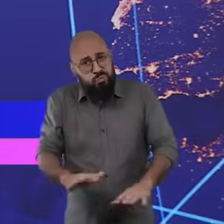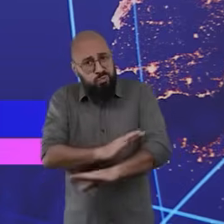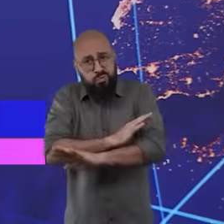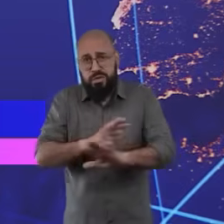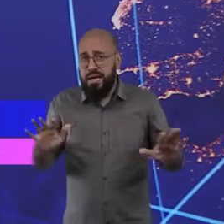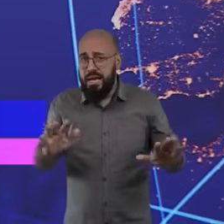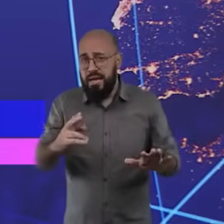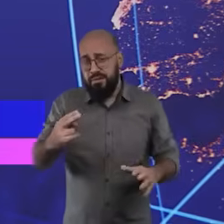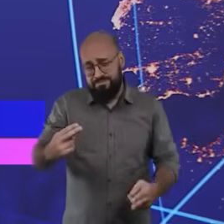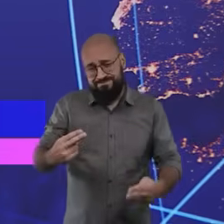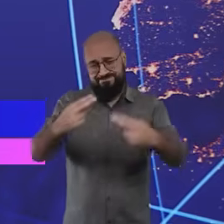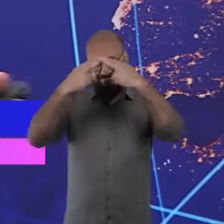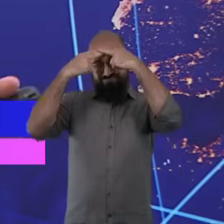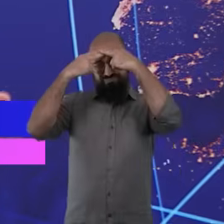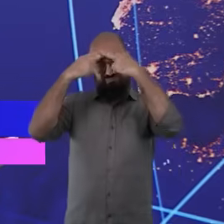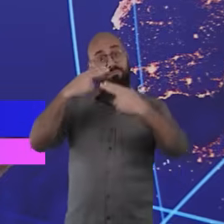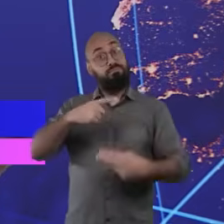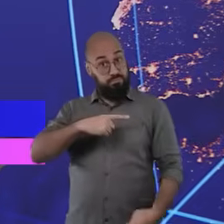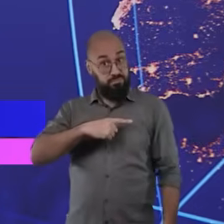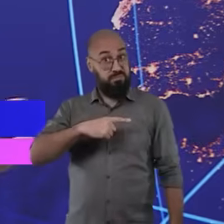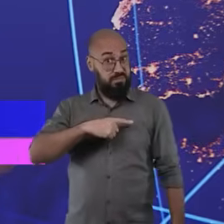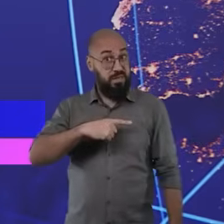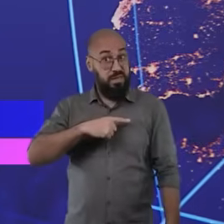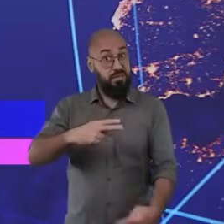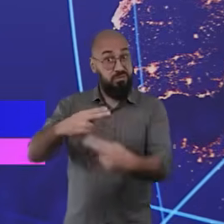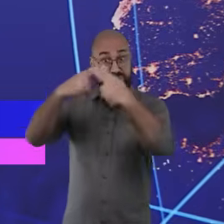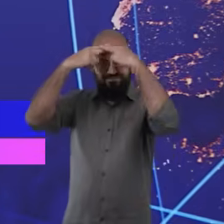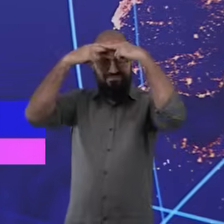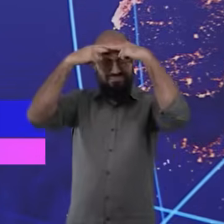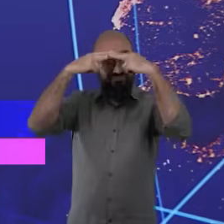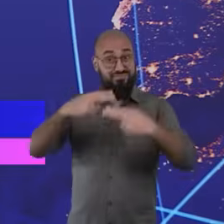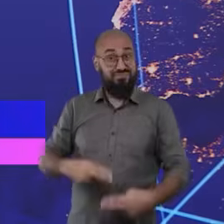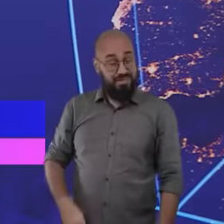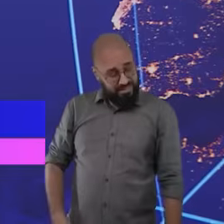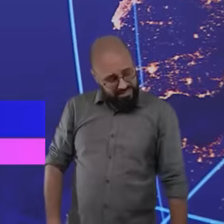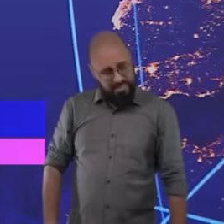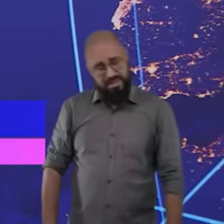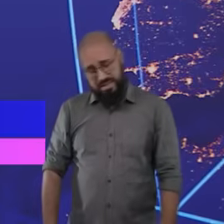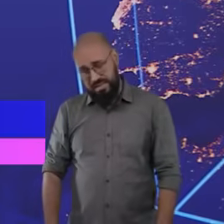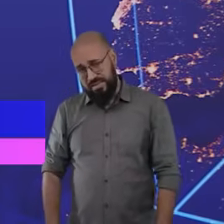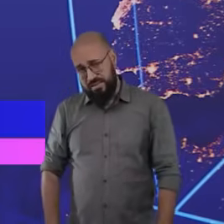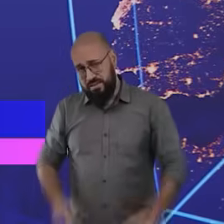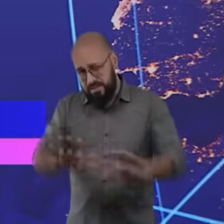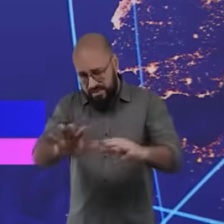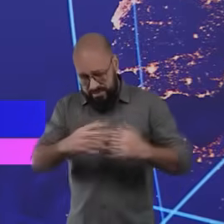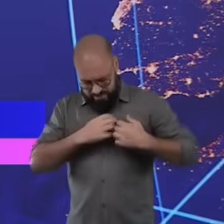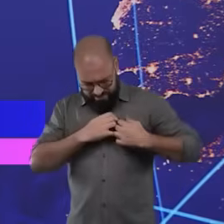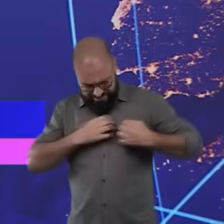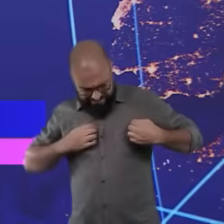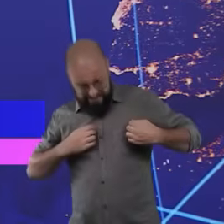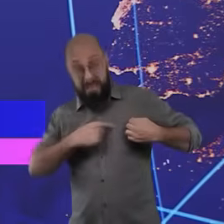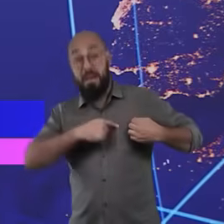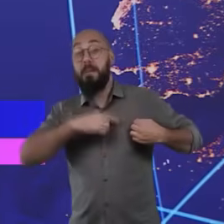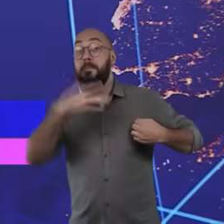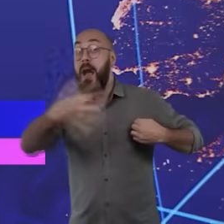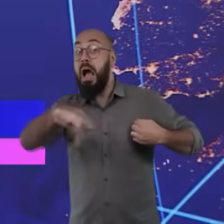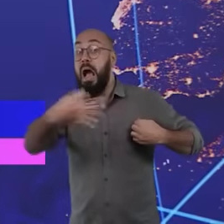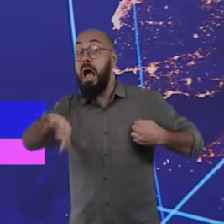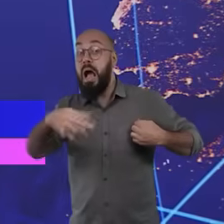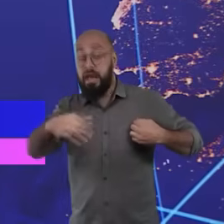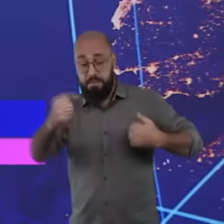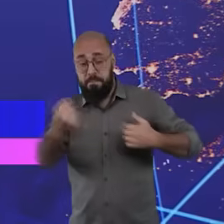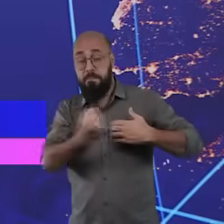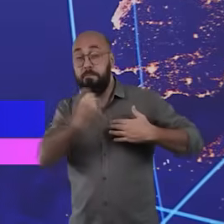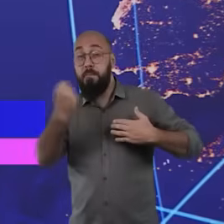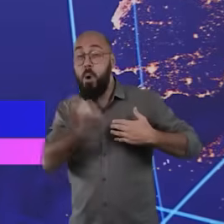passado. Mas eu cheguei até aqui, onde cheguei, trazendo essas marcas dentro de mim, com a esperança de